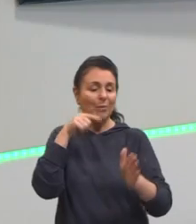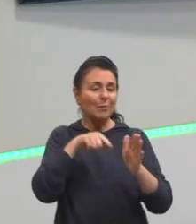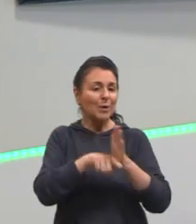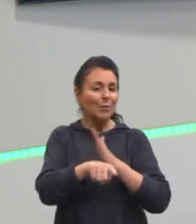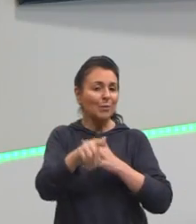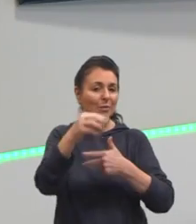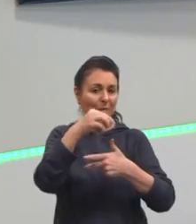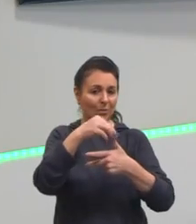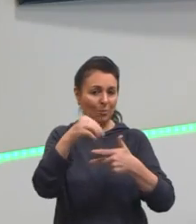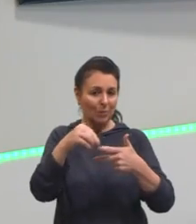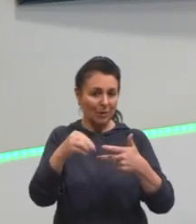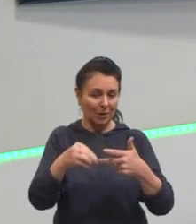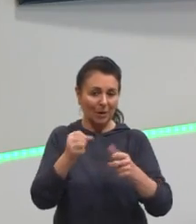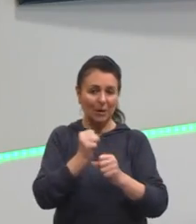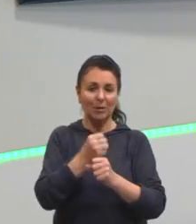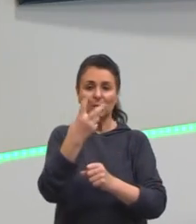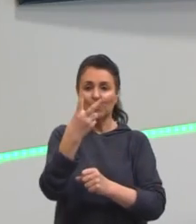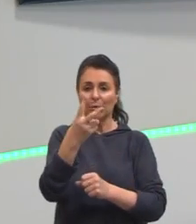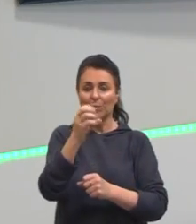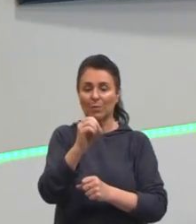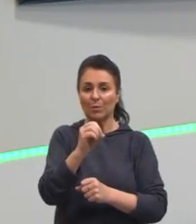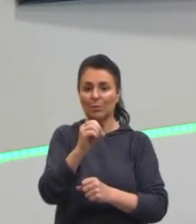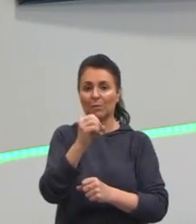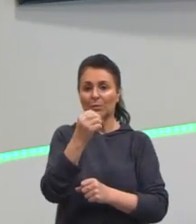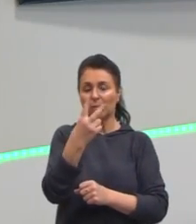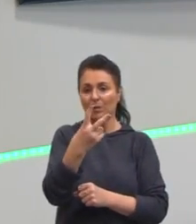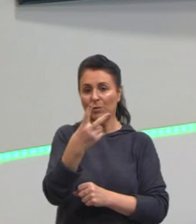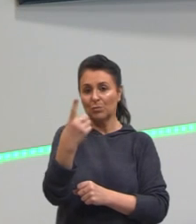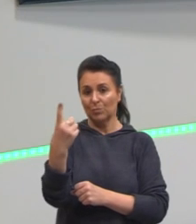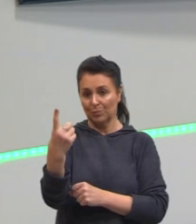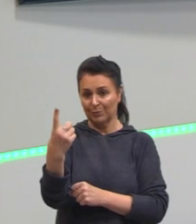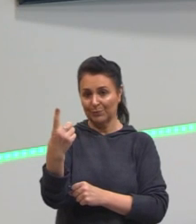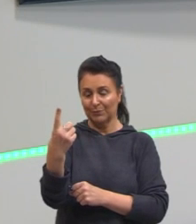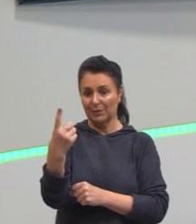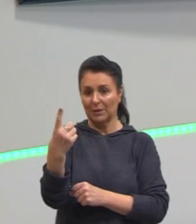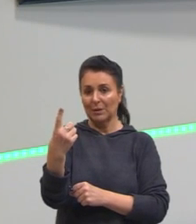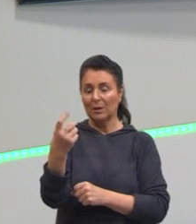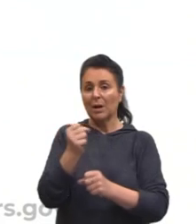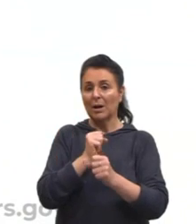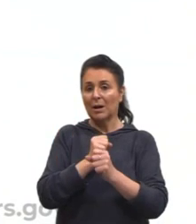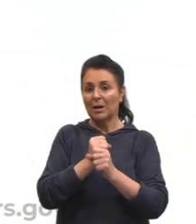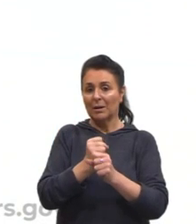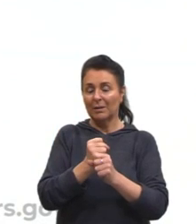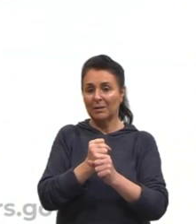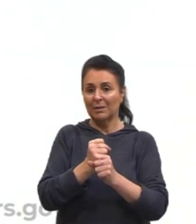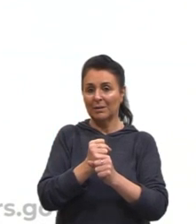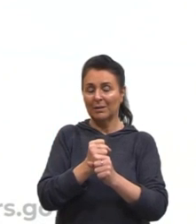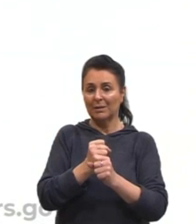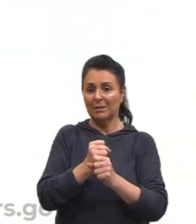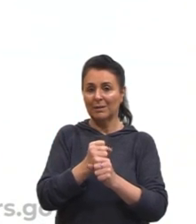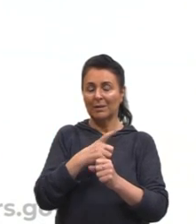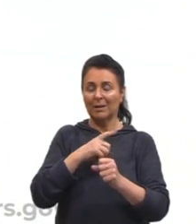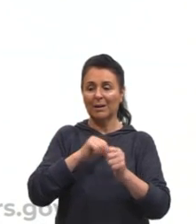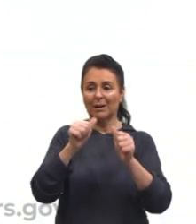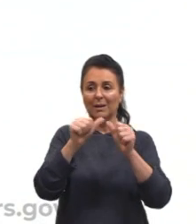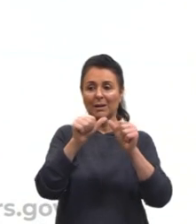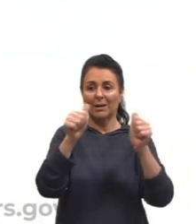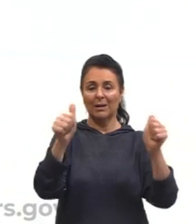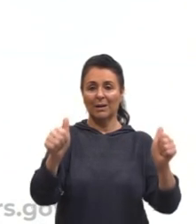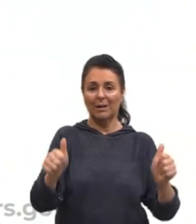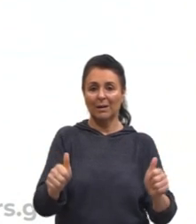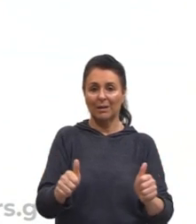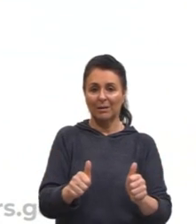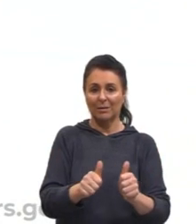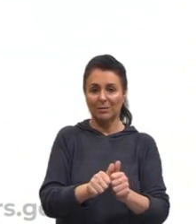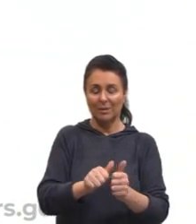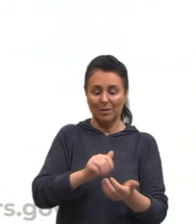Enem essa aqui do Enem de 2022 então o último aqui nós tivemos nós temos o seguinte tá a imagem representa